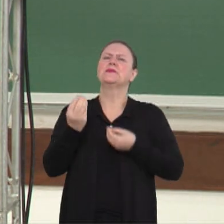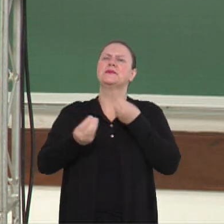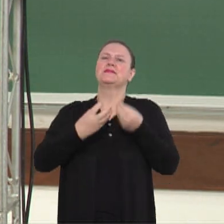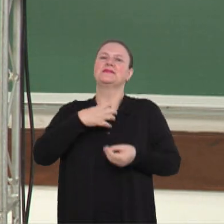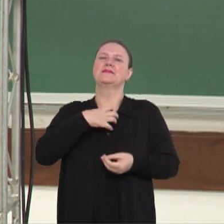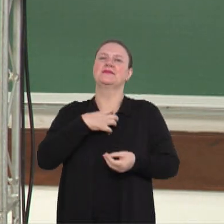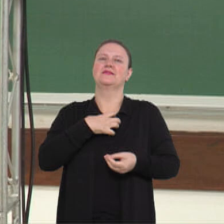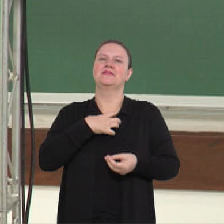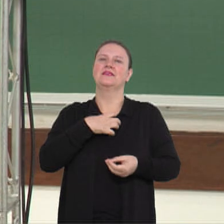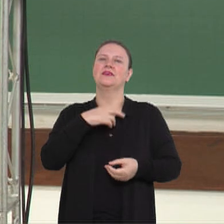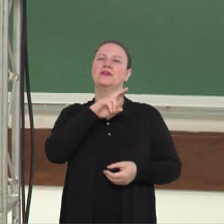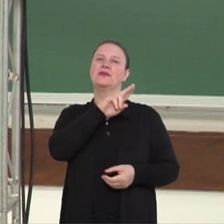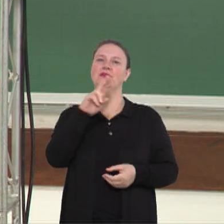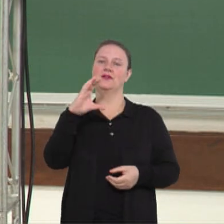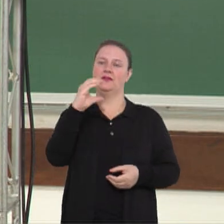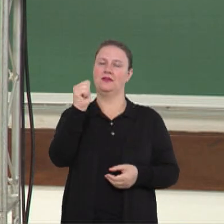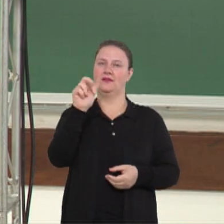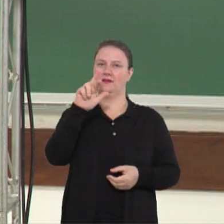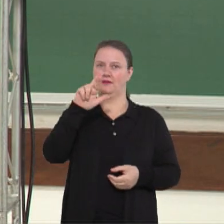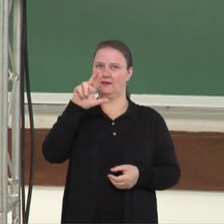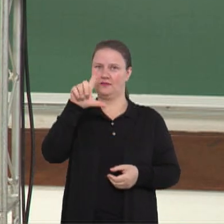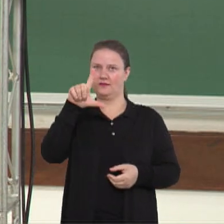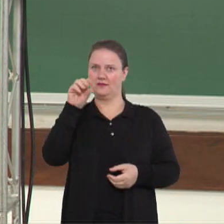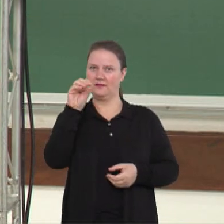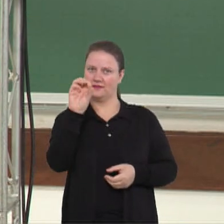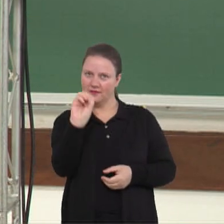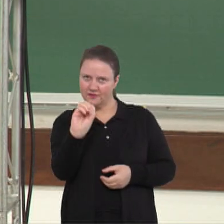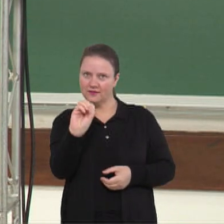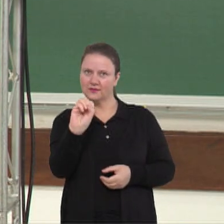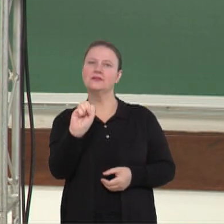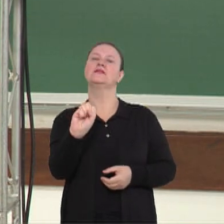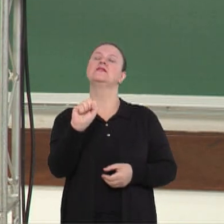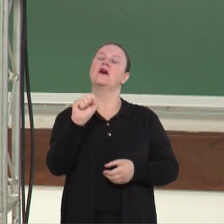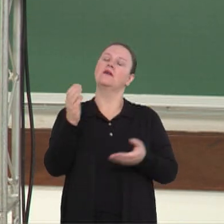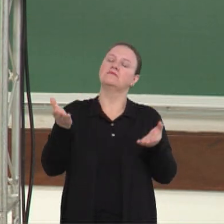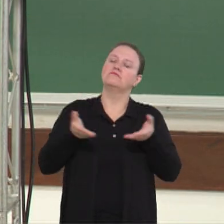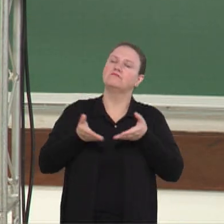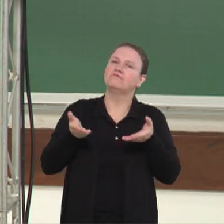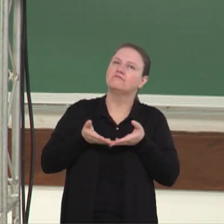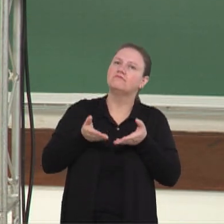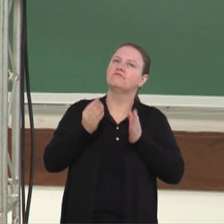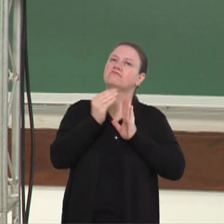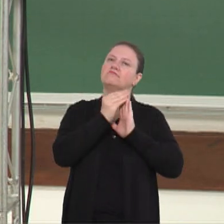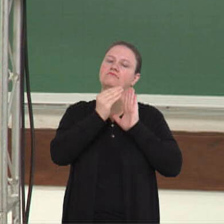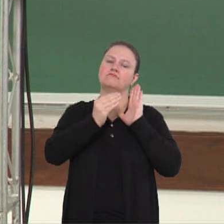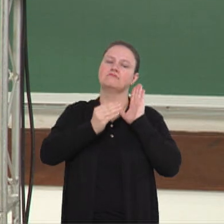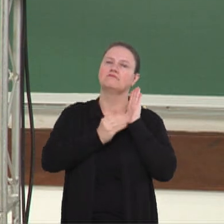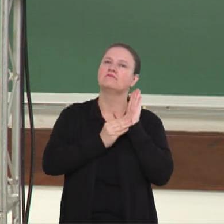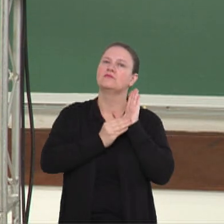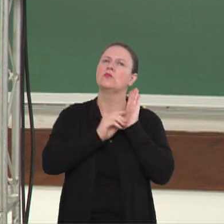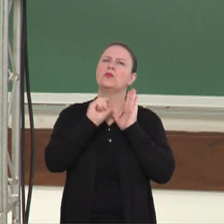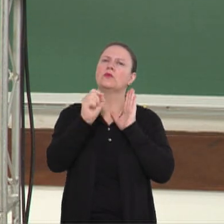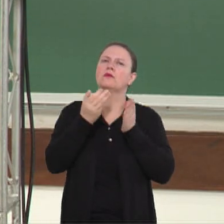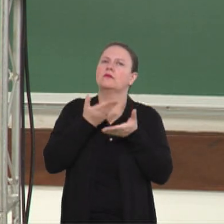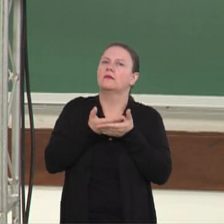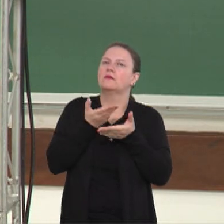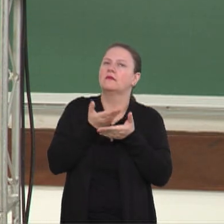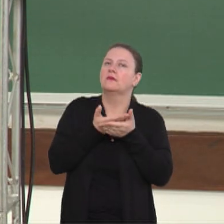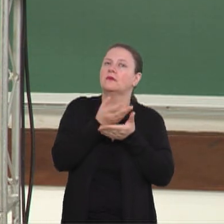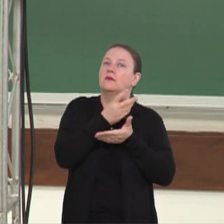my name is teacher carlos eu sou professor carlos e nós vamos trabalhar hoje a aula número 5